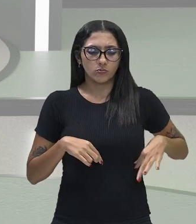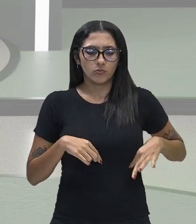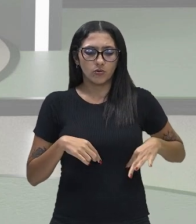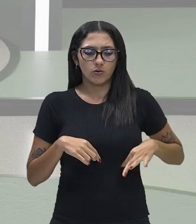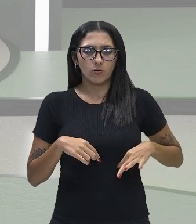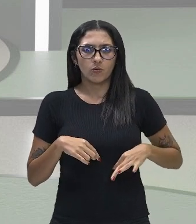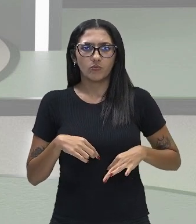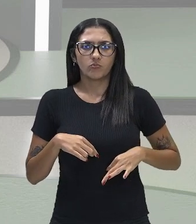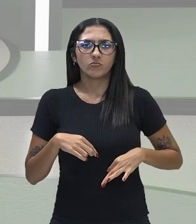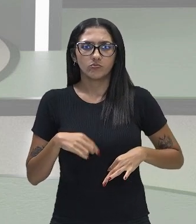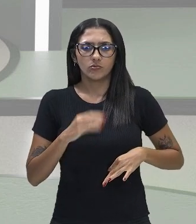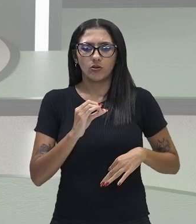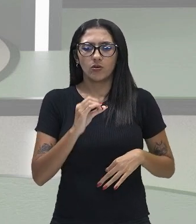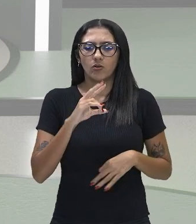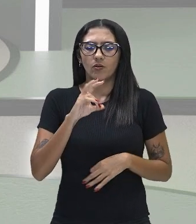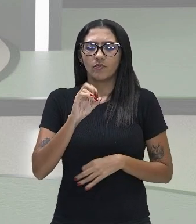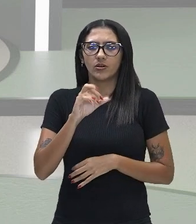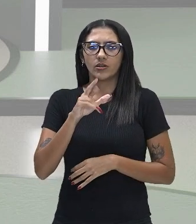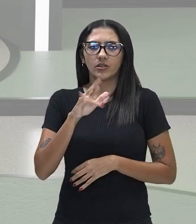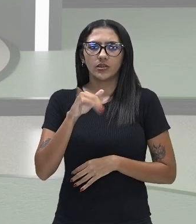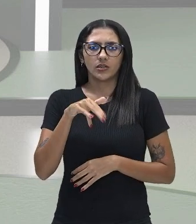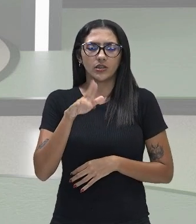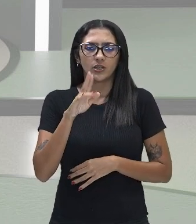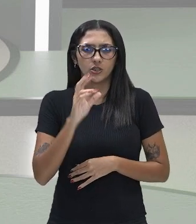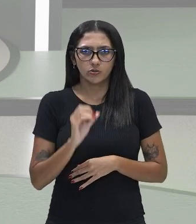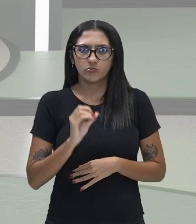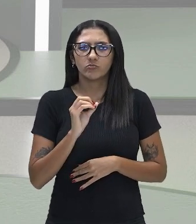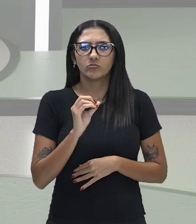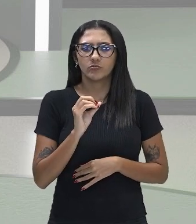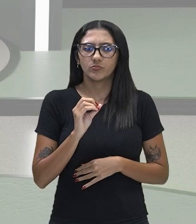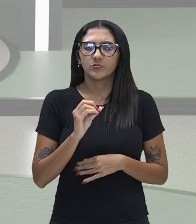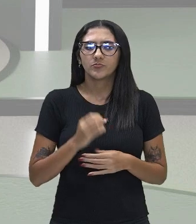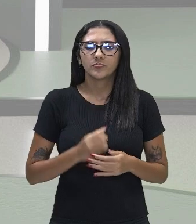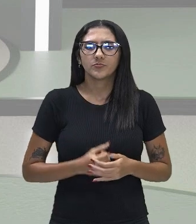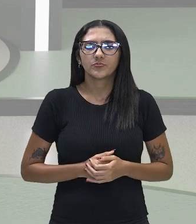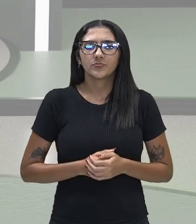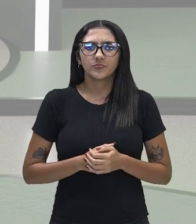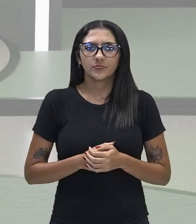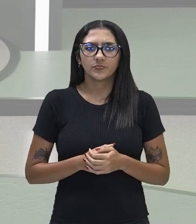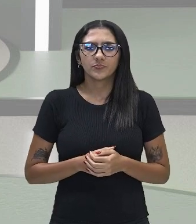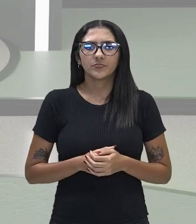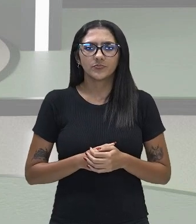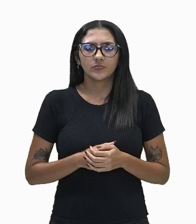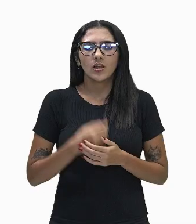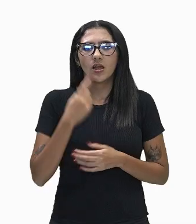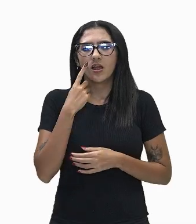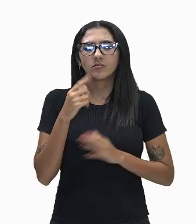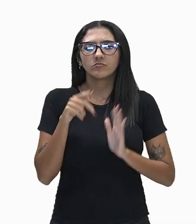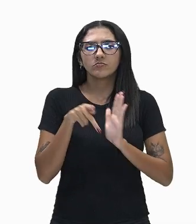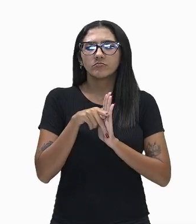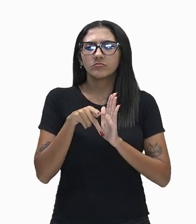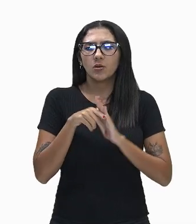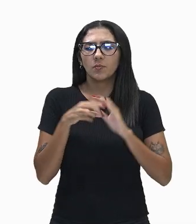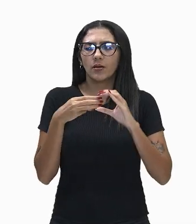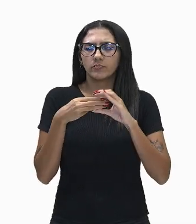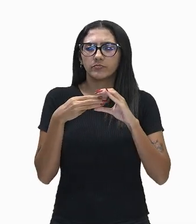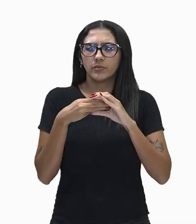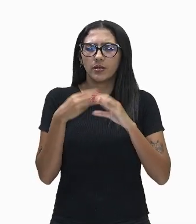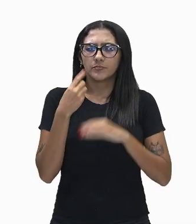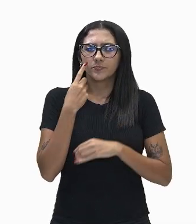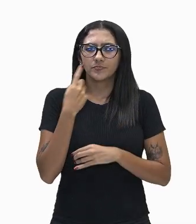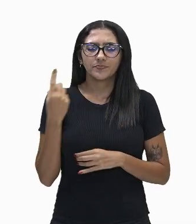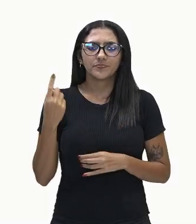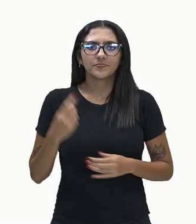pelo folículo ovariano durante o ciclo menstrual. Vamos observar a nossa